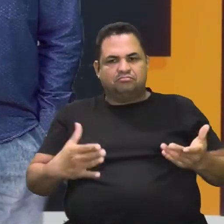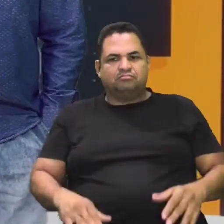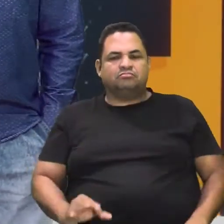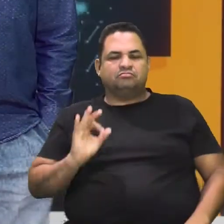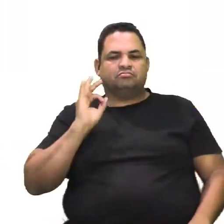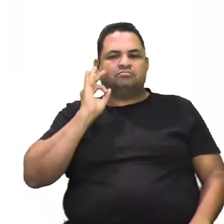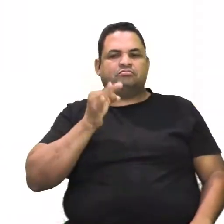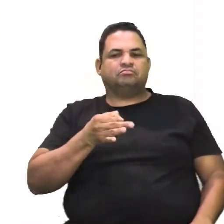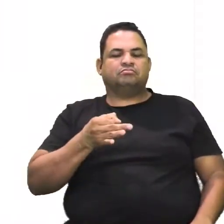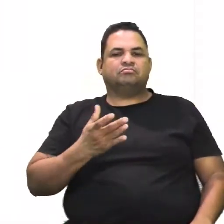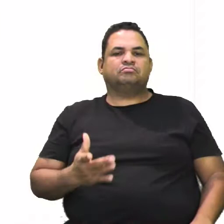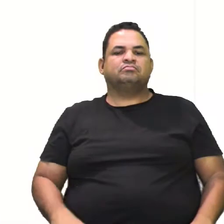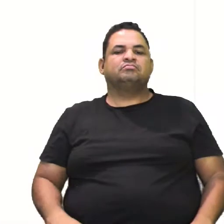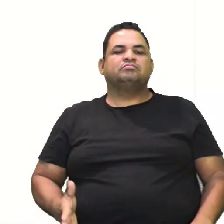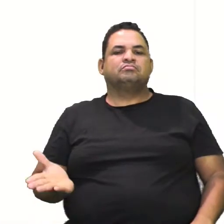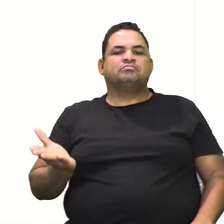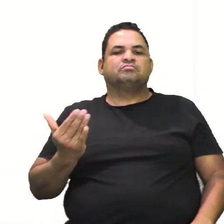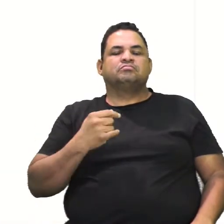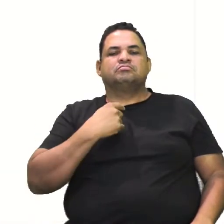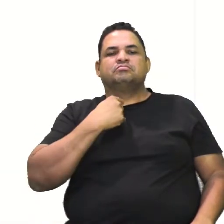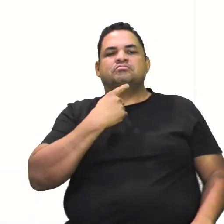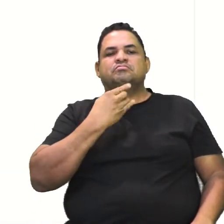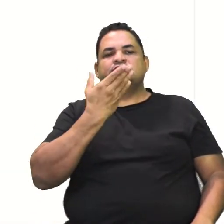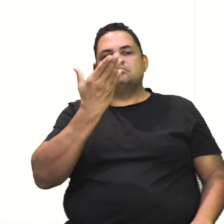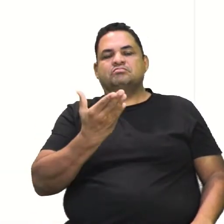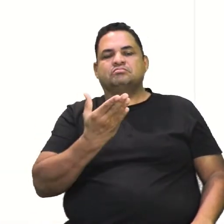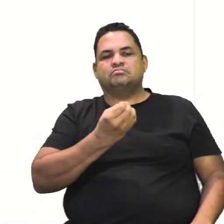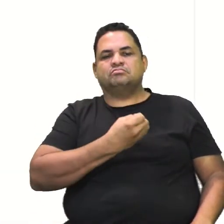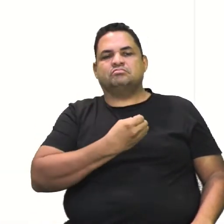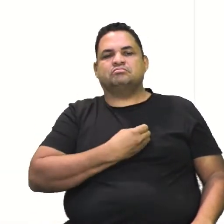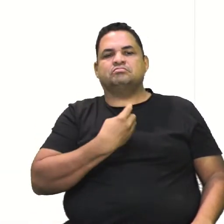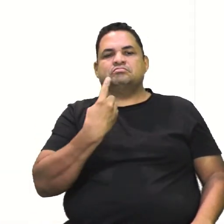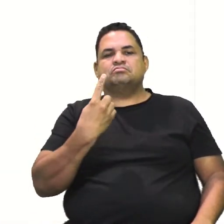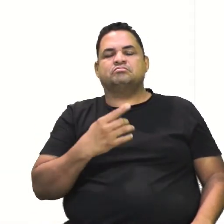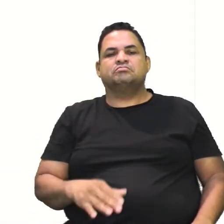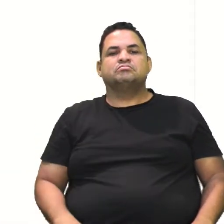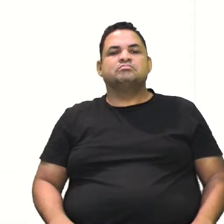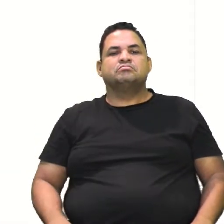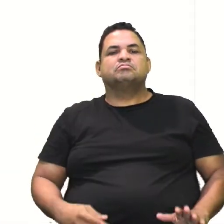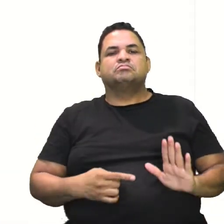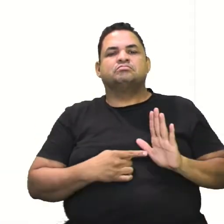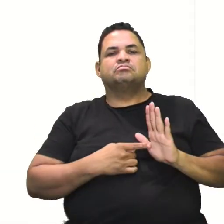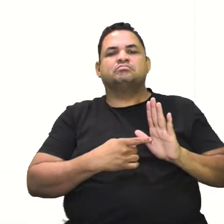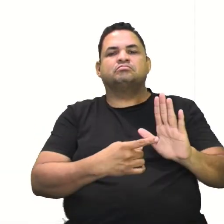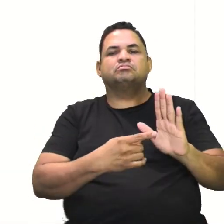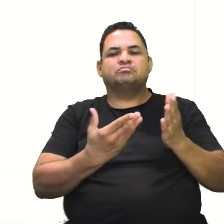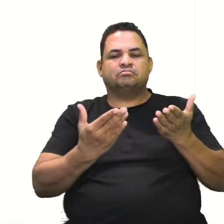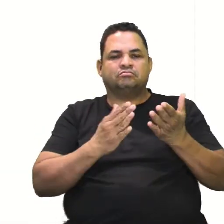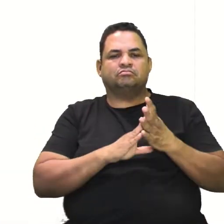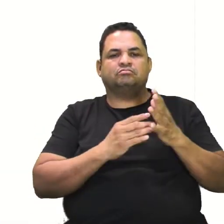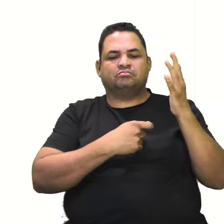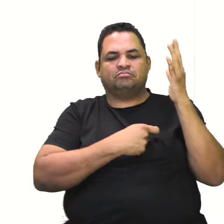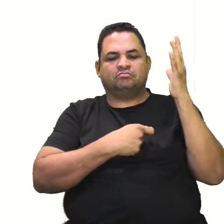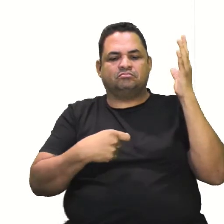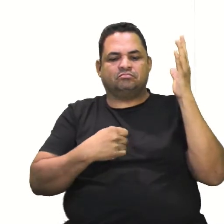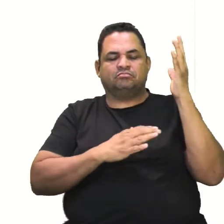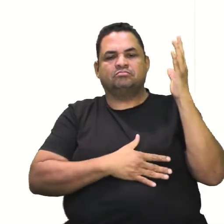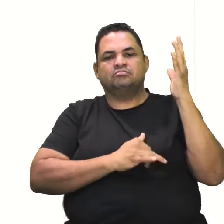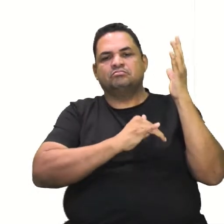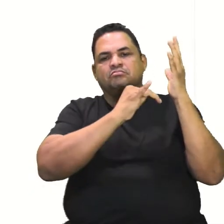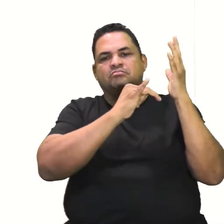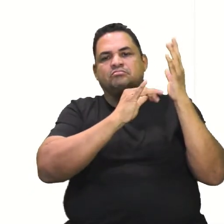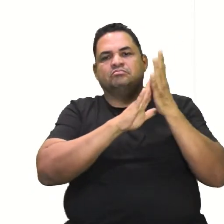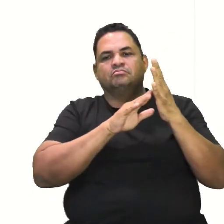Certo. Bora ver então? Vamos lá, tirando as dúvidas, a questão de número 1. Dê as coordenadas do